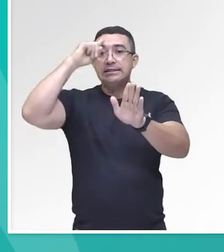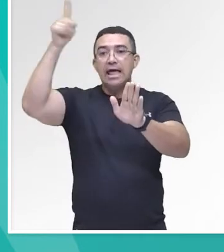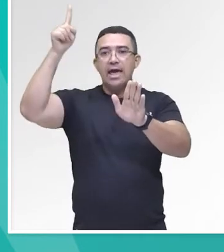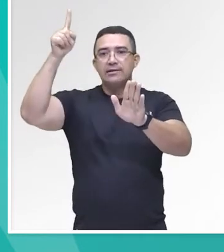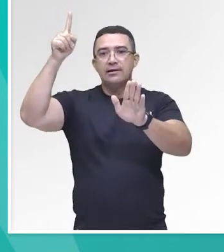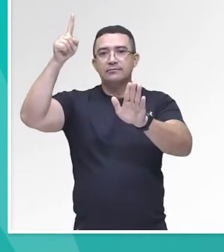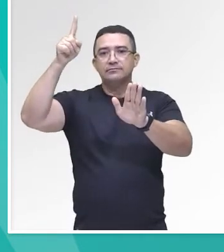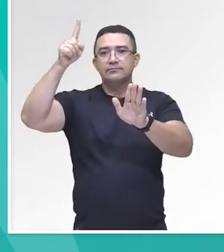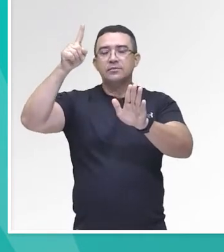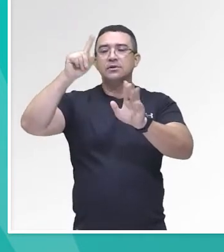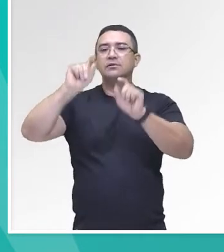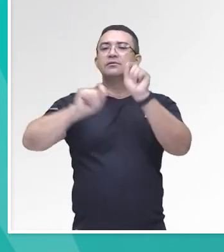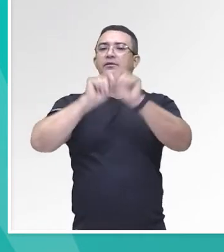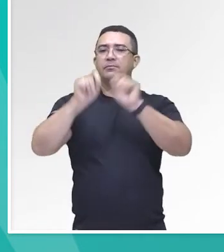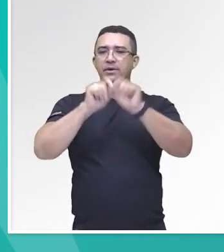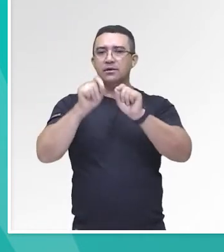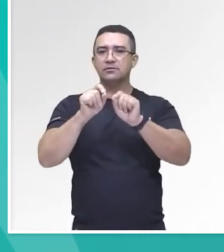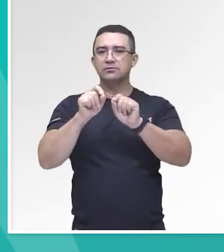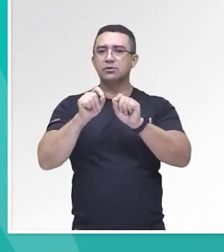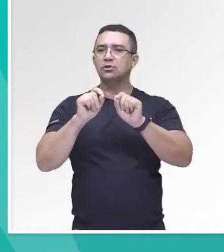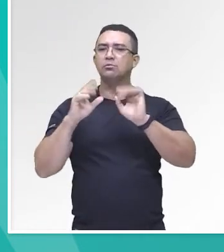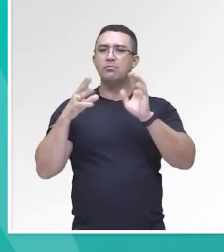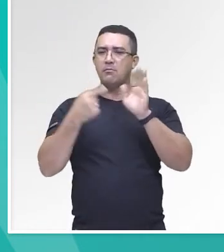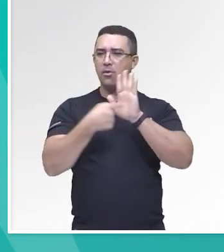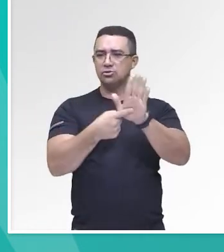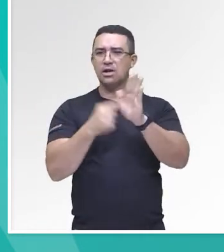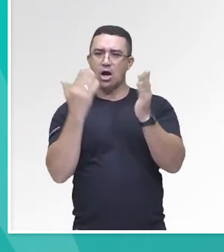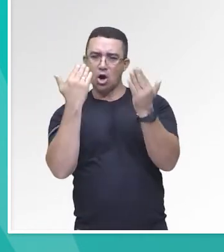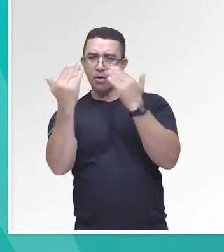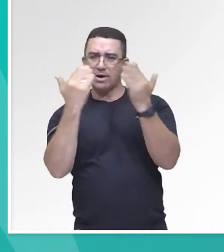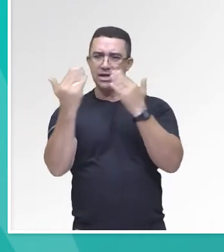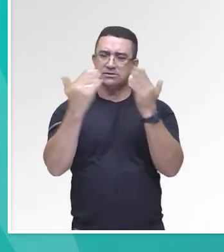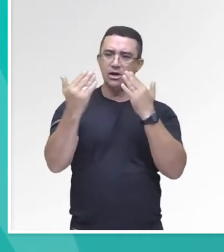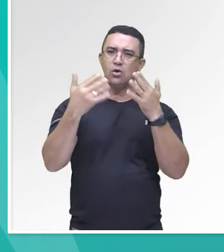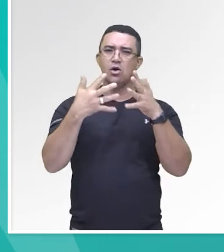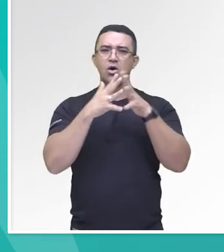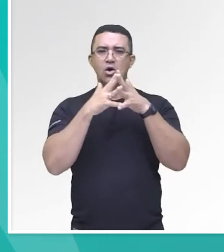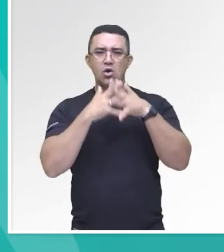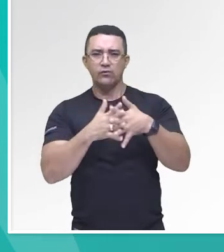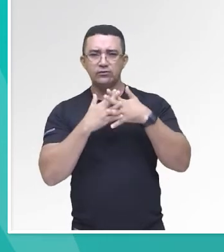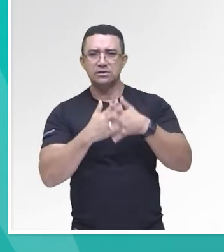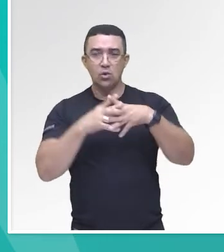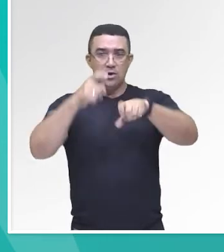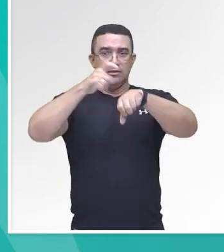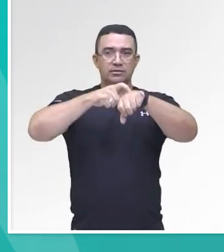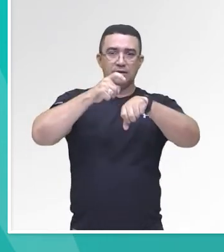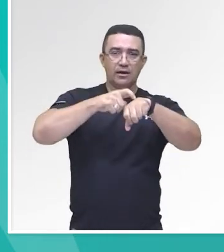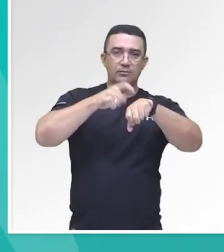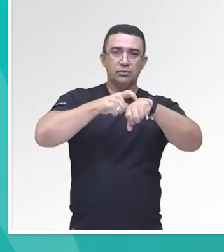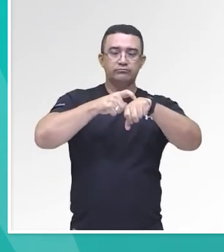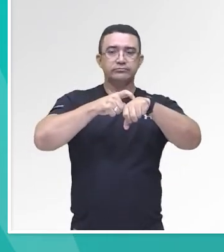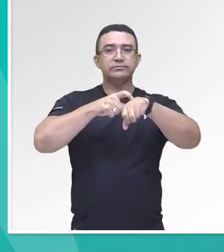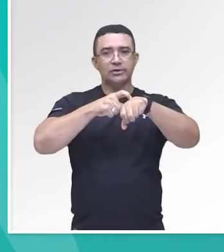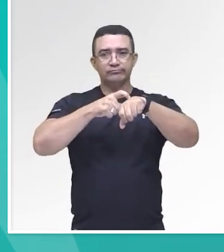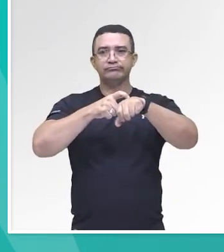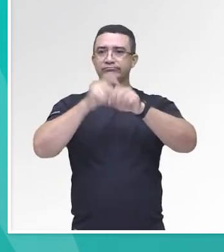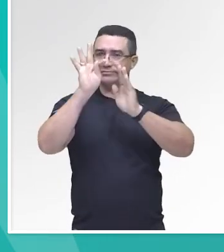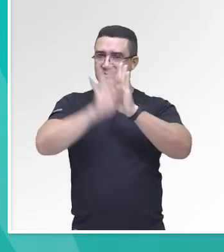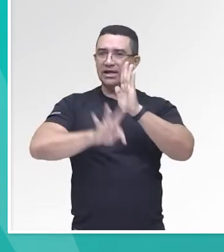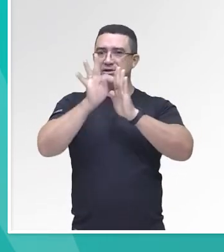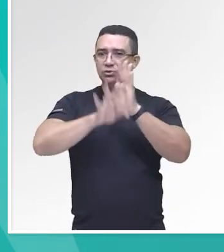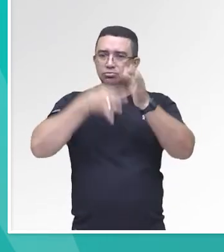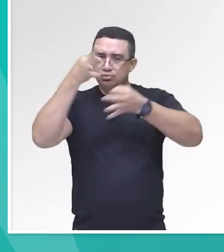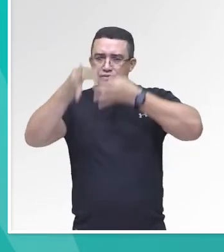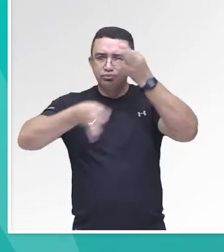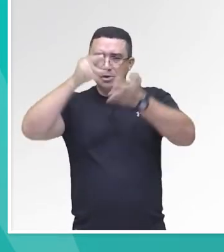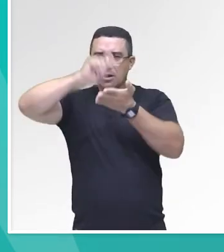consequência, contradição, temporalidade, comparação, conclusão, entre outras. Então, sim, em textos dissertativos argumentativos, em